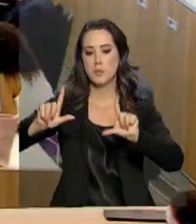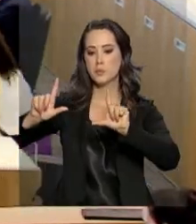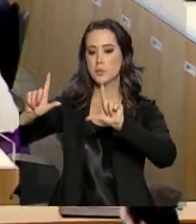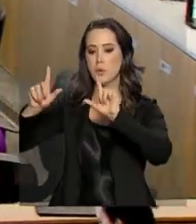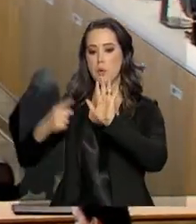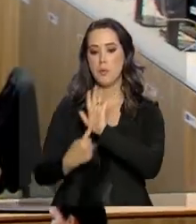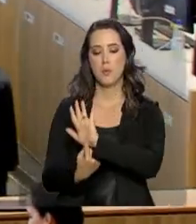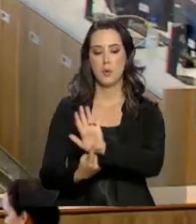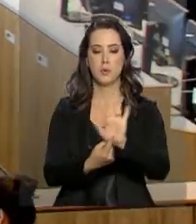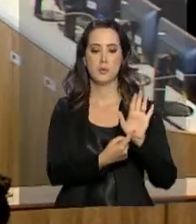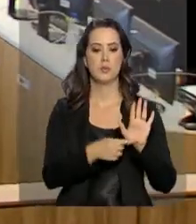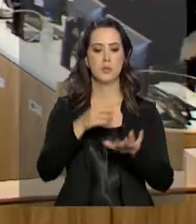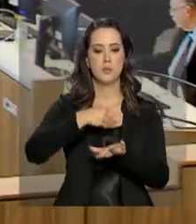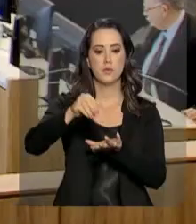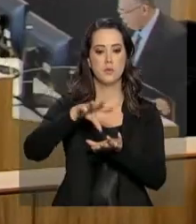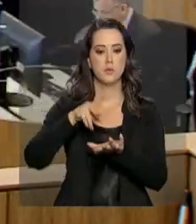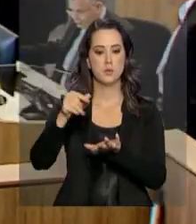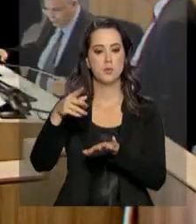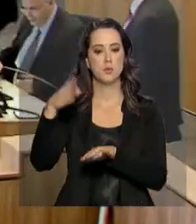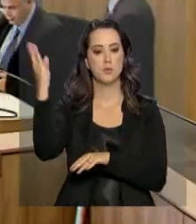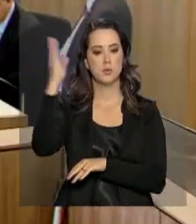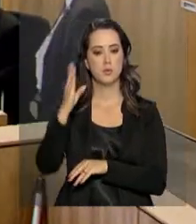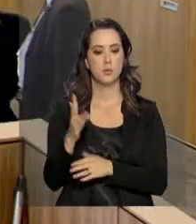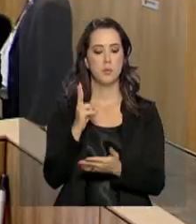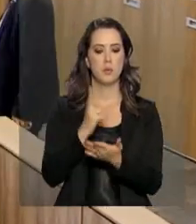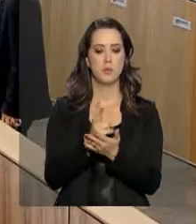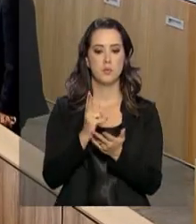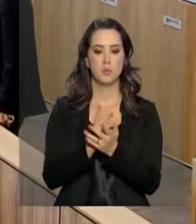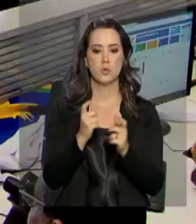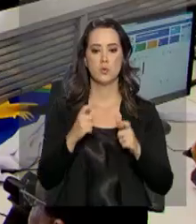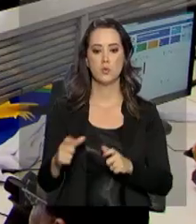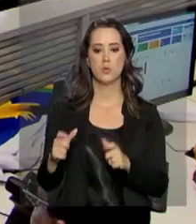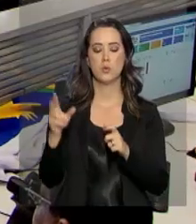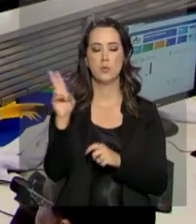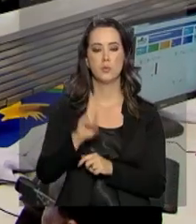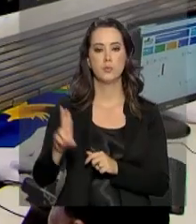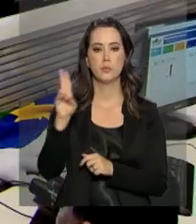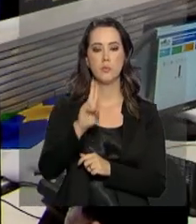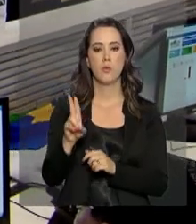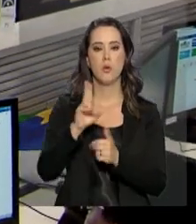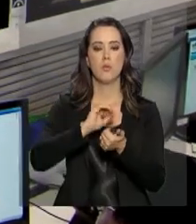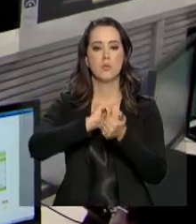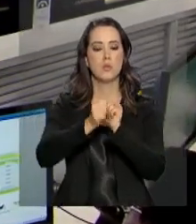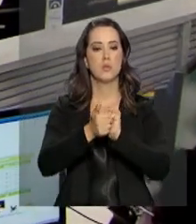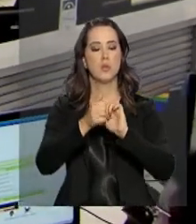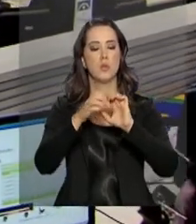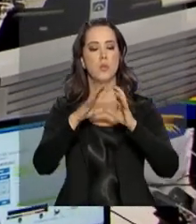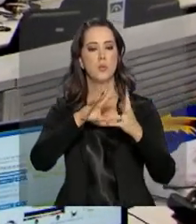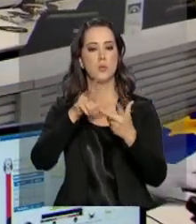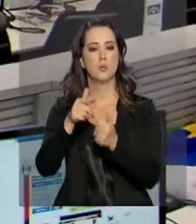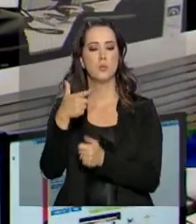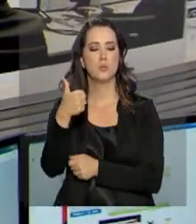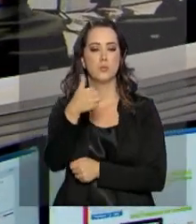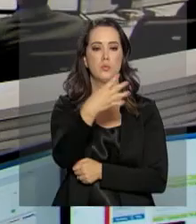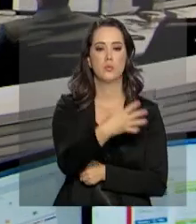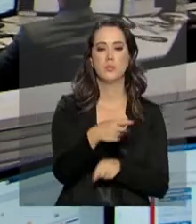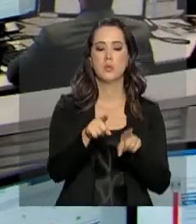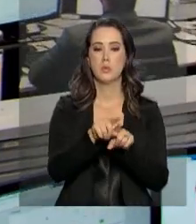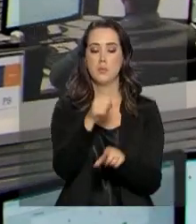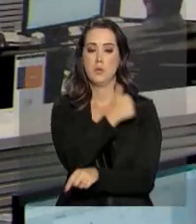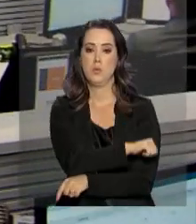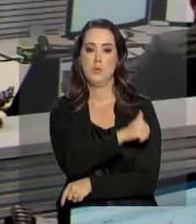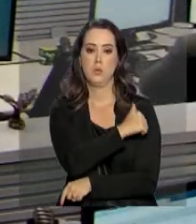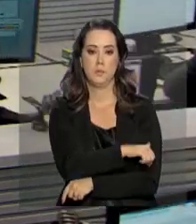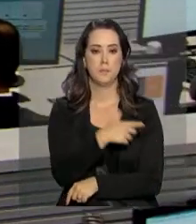as informações de segurança de todo o brasil este mesmo local foi usado na copa do mundo de 2014 e nas olimpíadas do rio